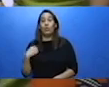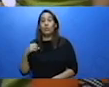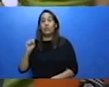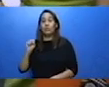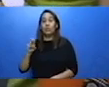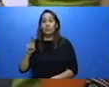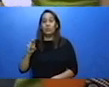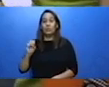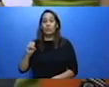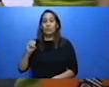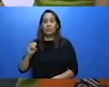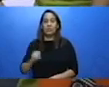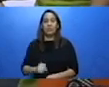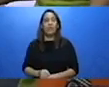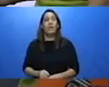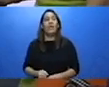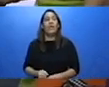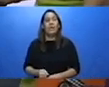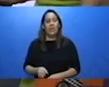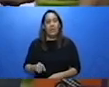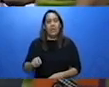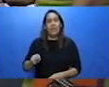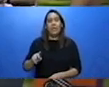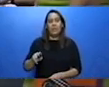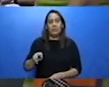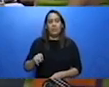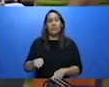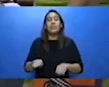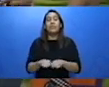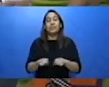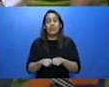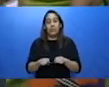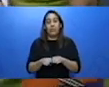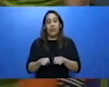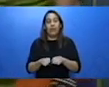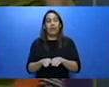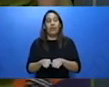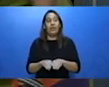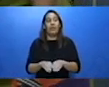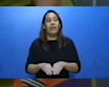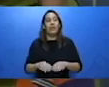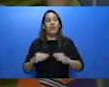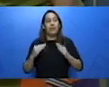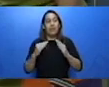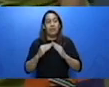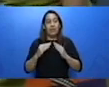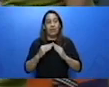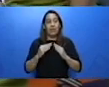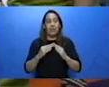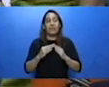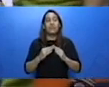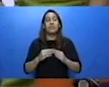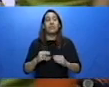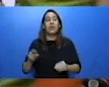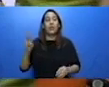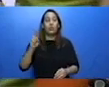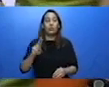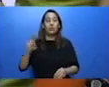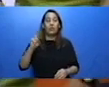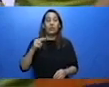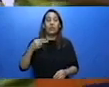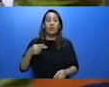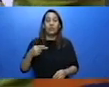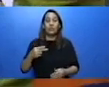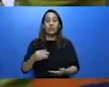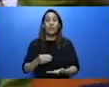irmãs também, como nós duas, e a moradia era para as duas